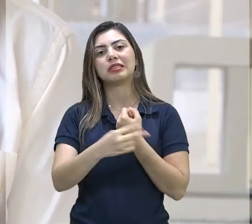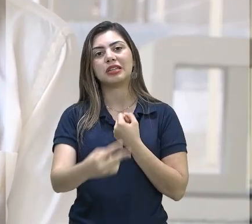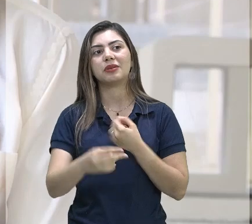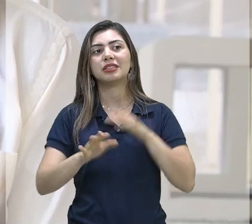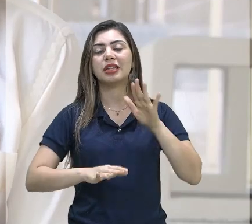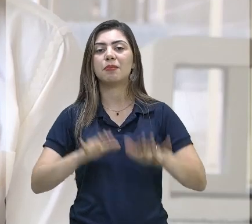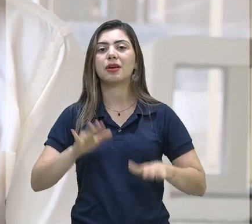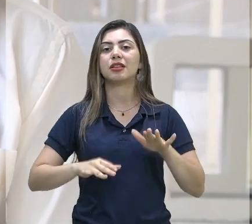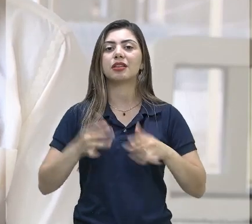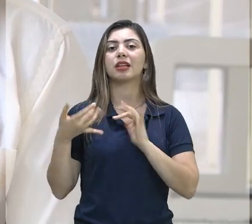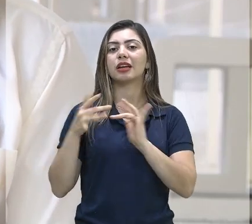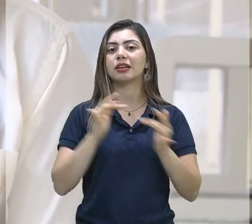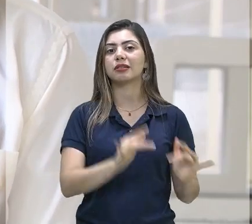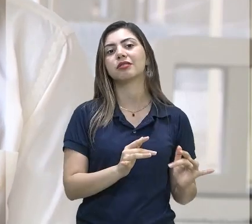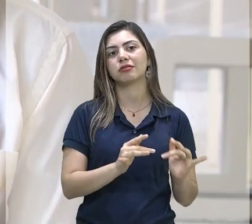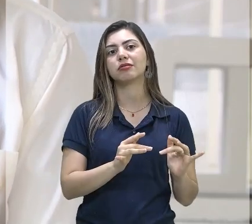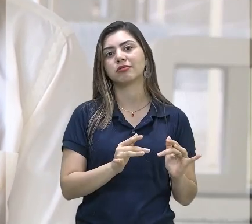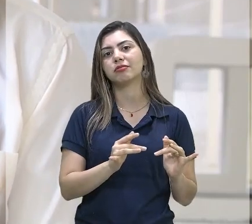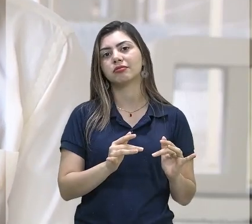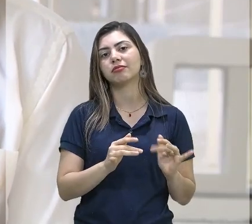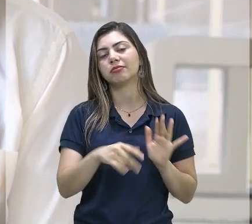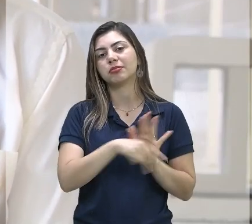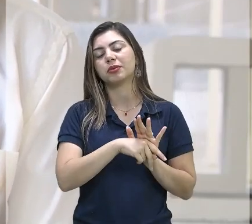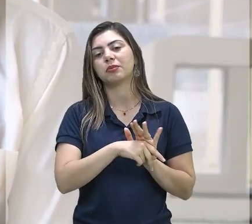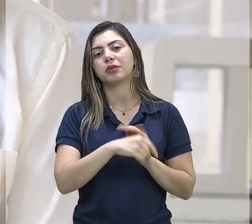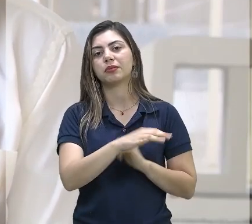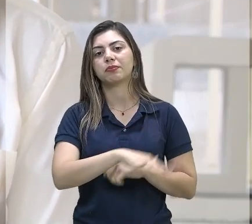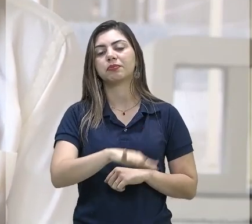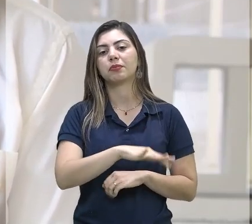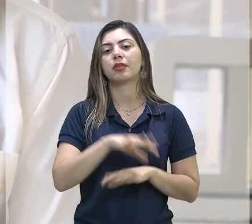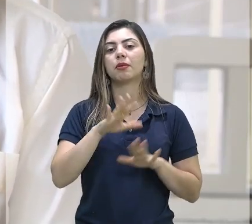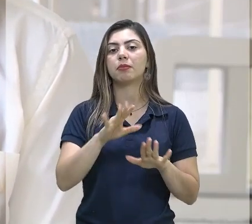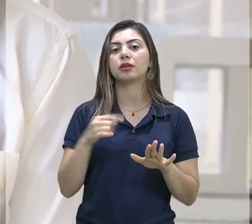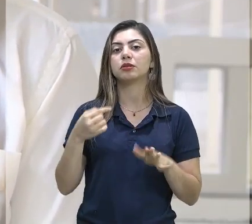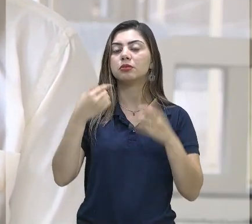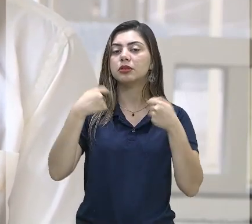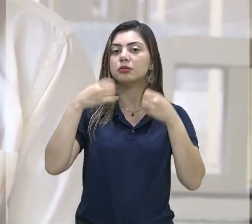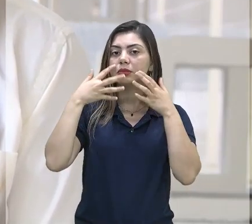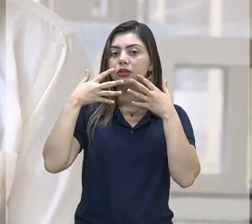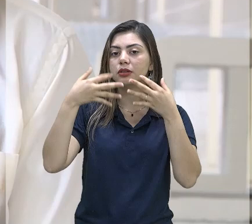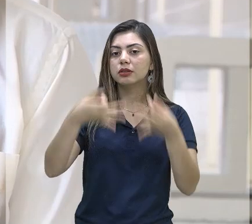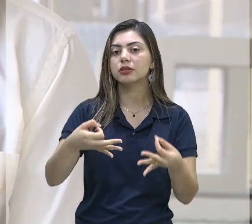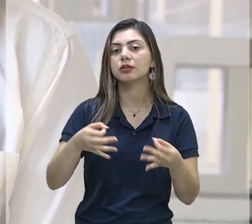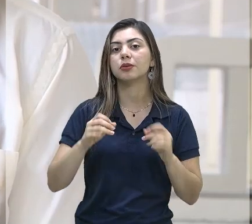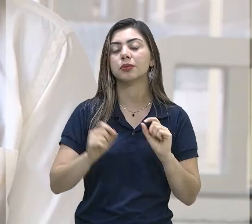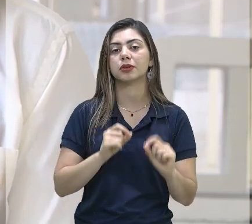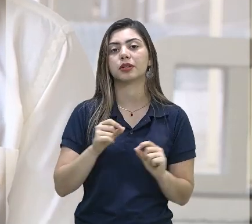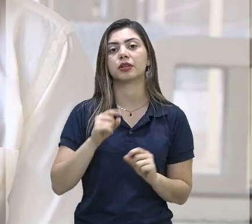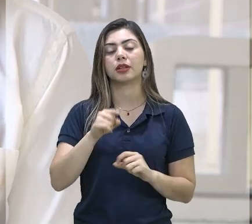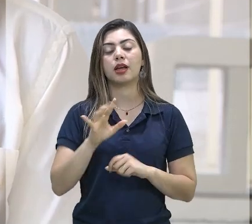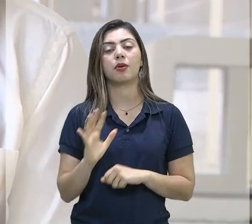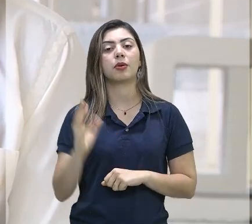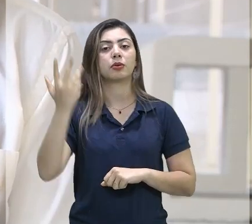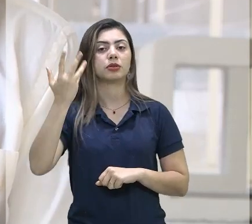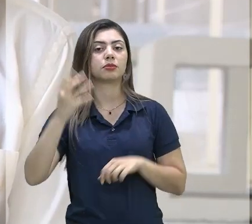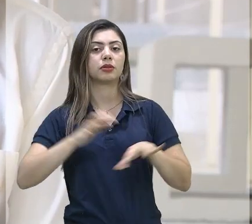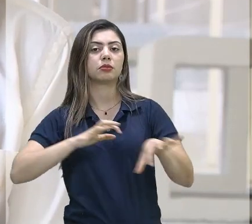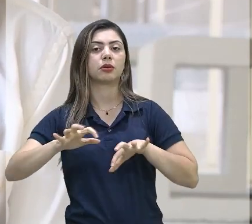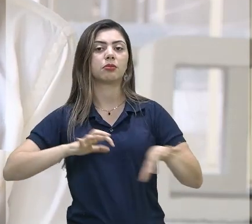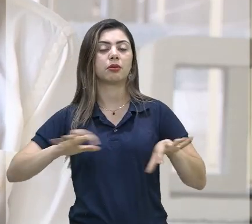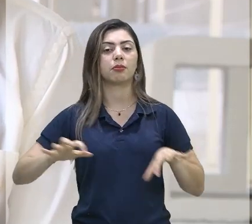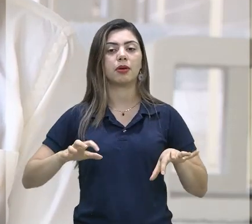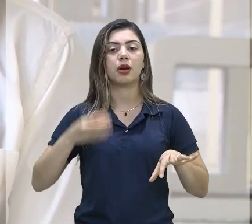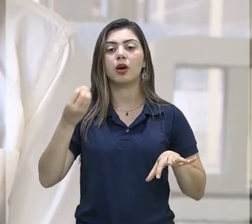atividades das populações. Mas eu chamo a atenção para o fato de que esse processo, esse complexo processo, ele já se